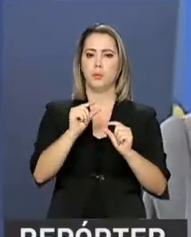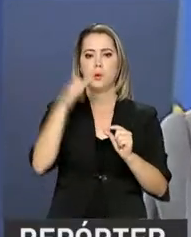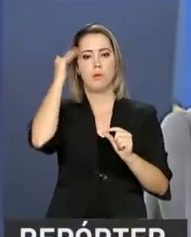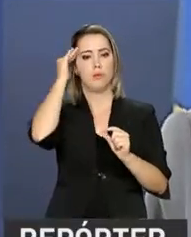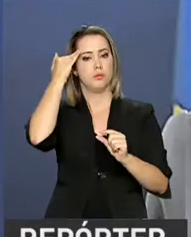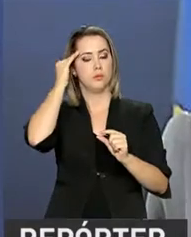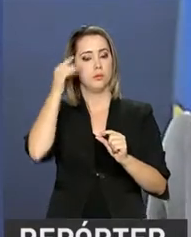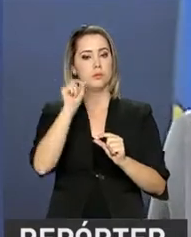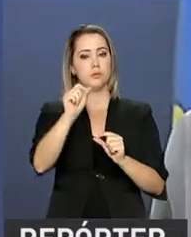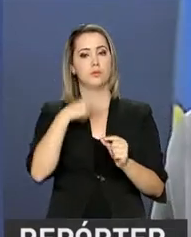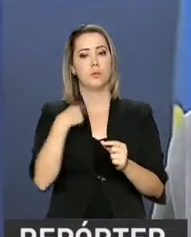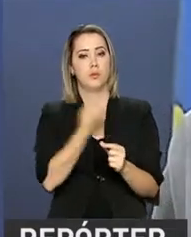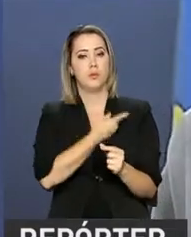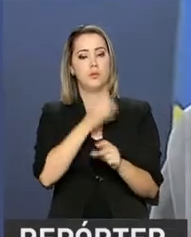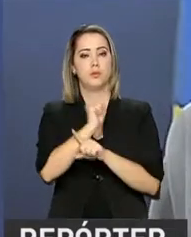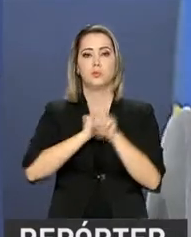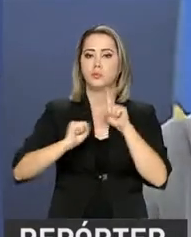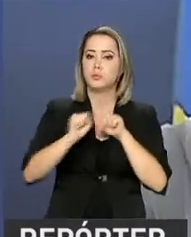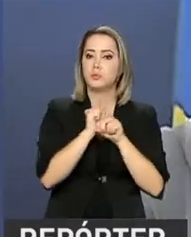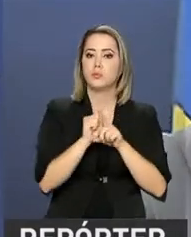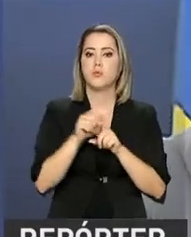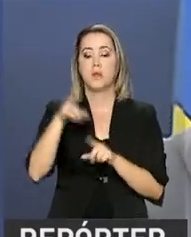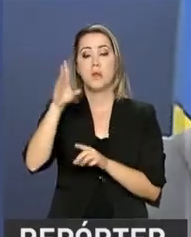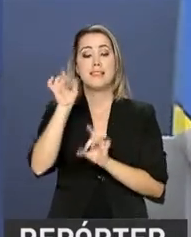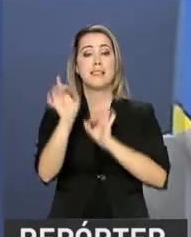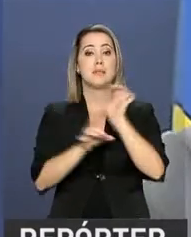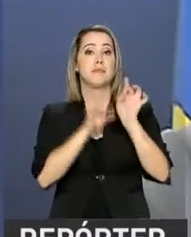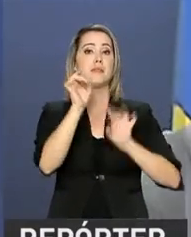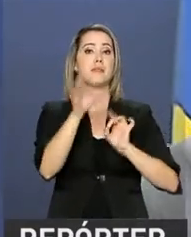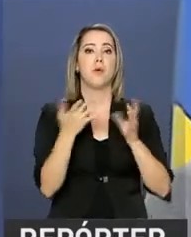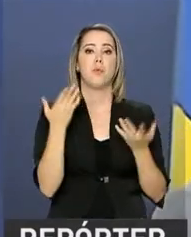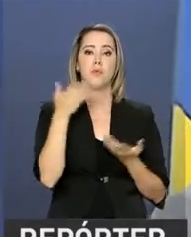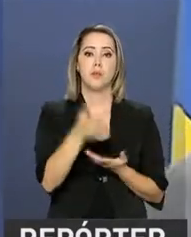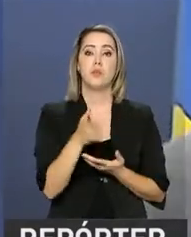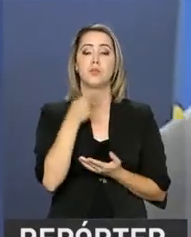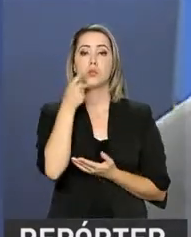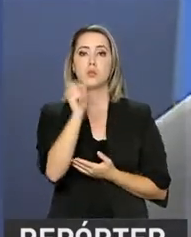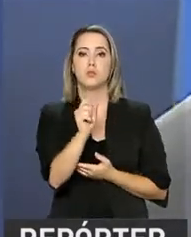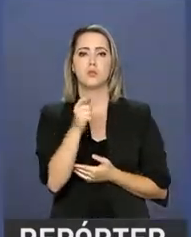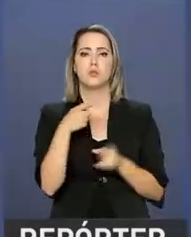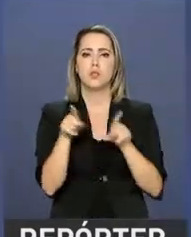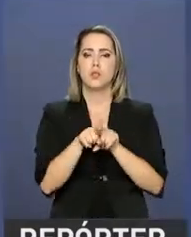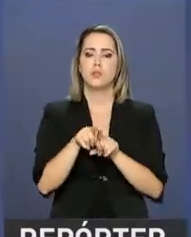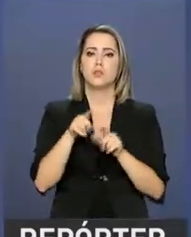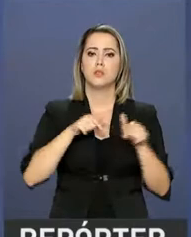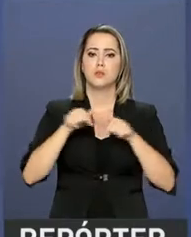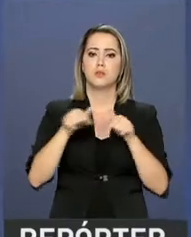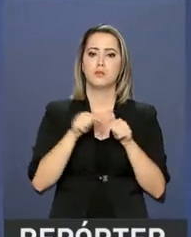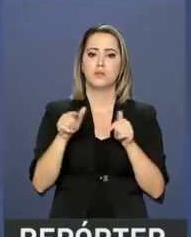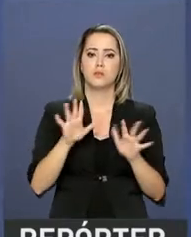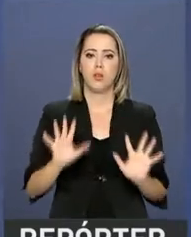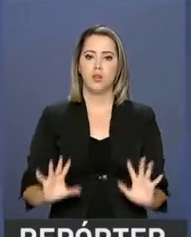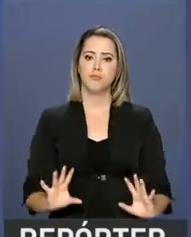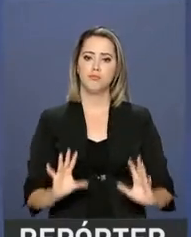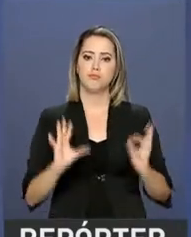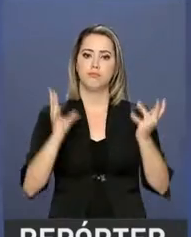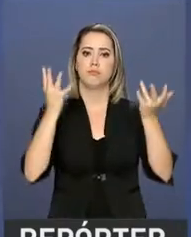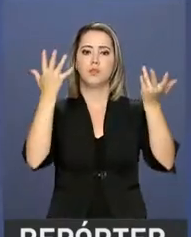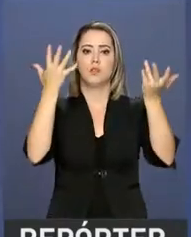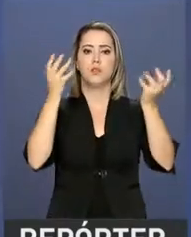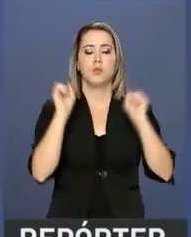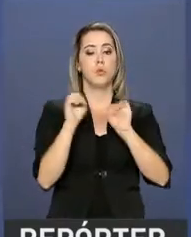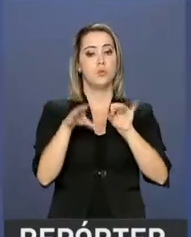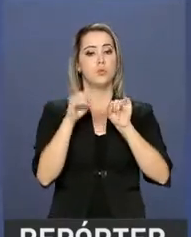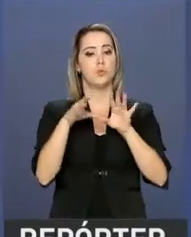compreendido pela sociedade, especialmente quando se faz um ato que é enaltecer a